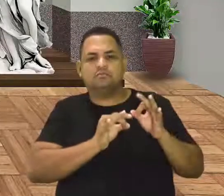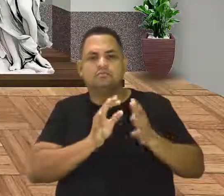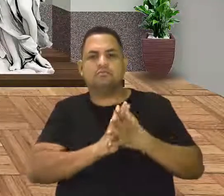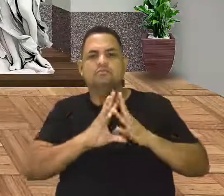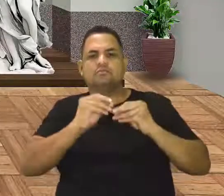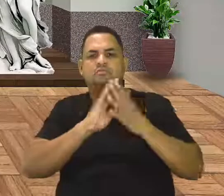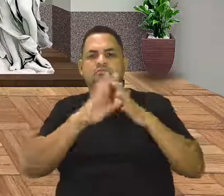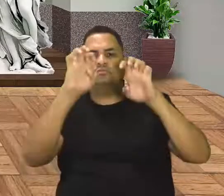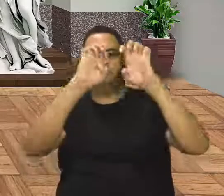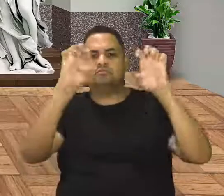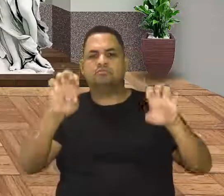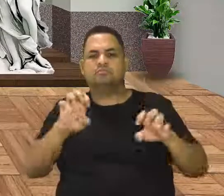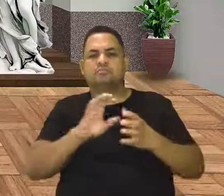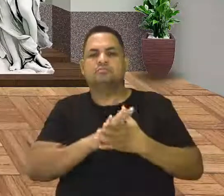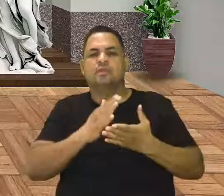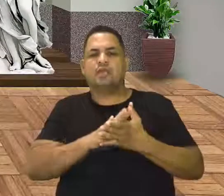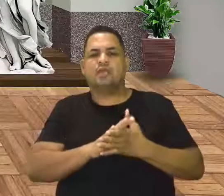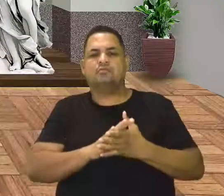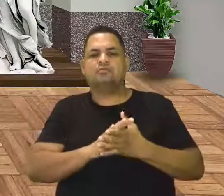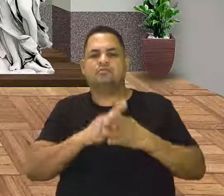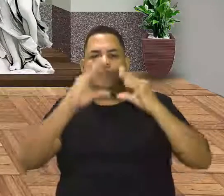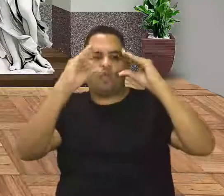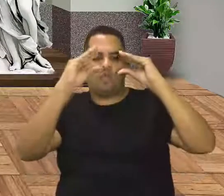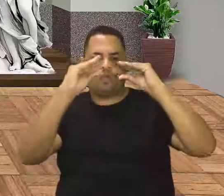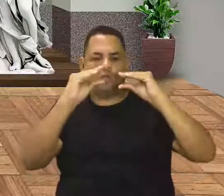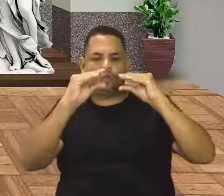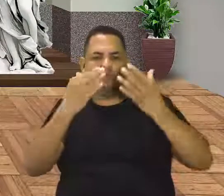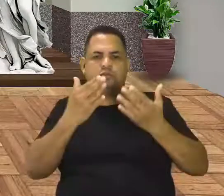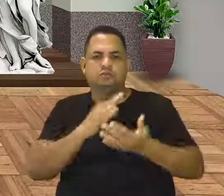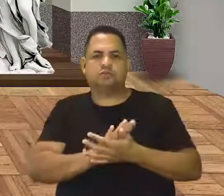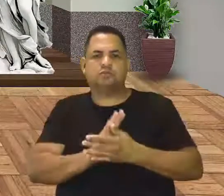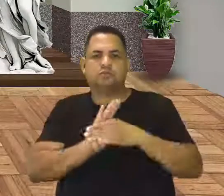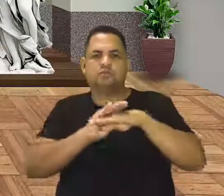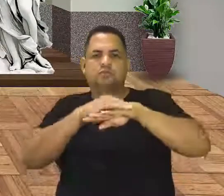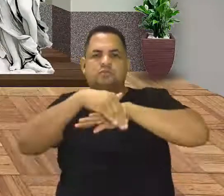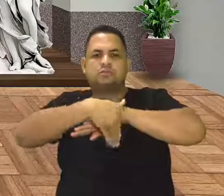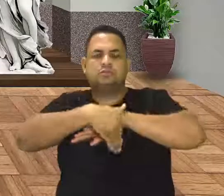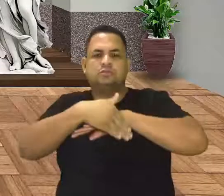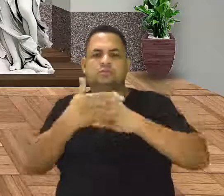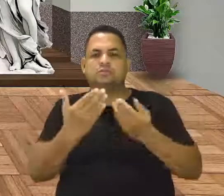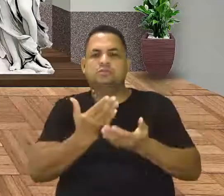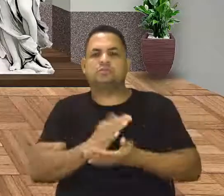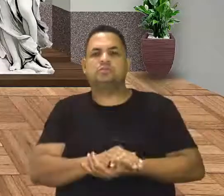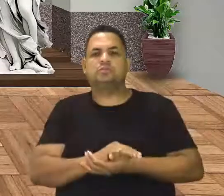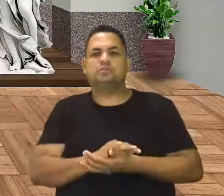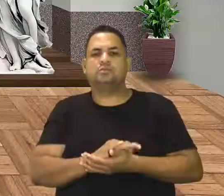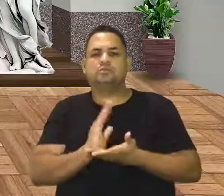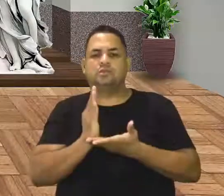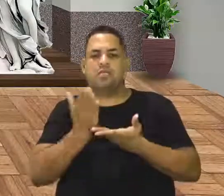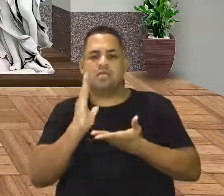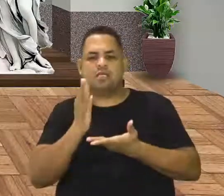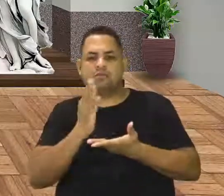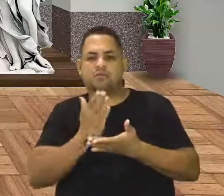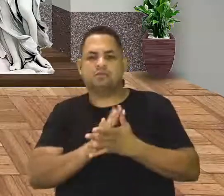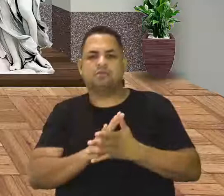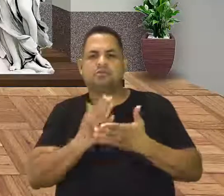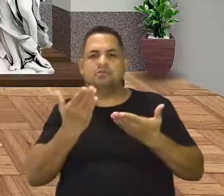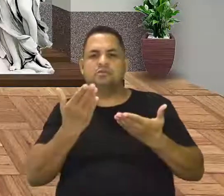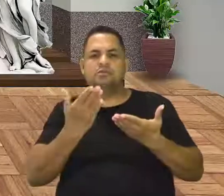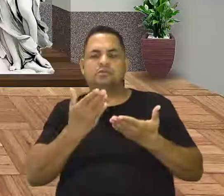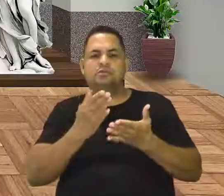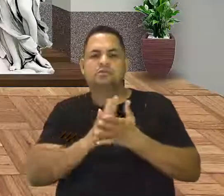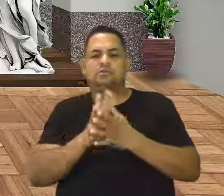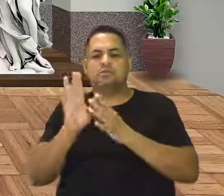Tom mais duro eles pegaram ele a noite e antes já tinha uma piado pontuado